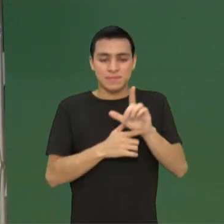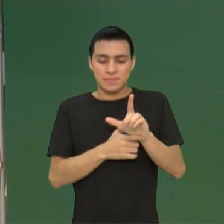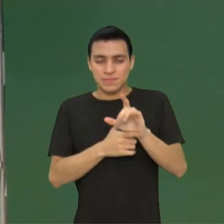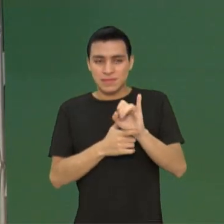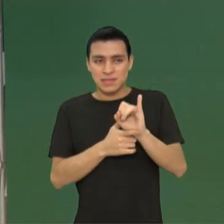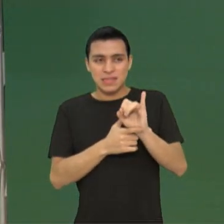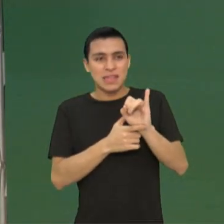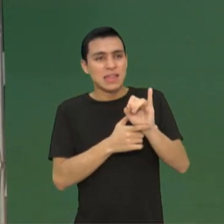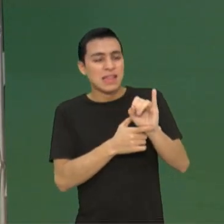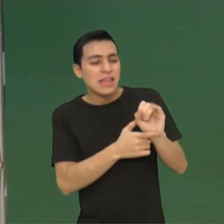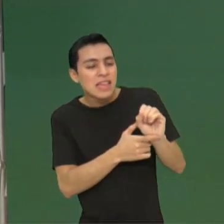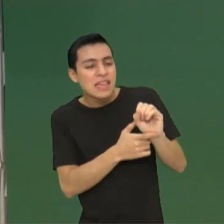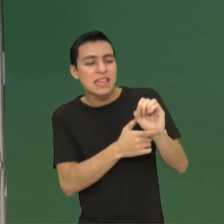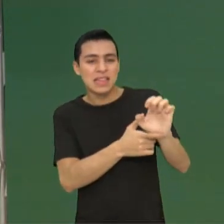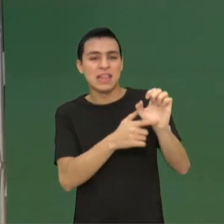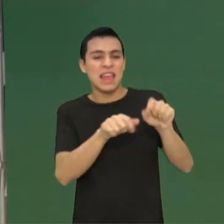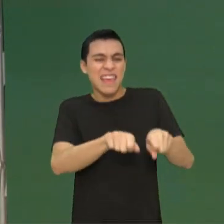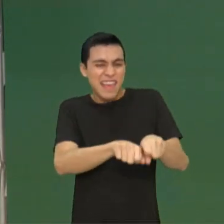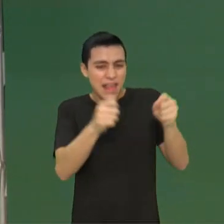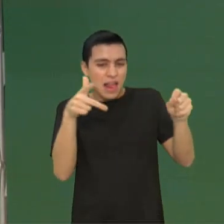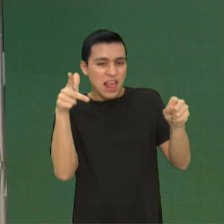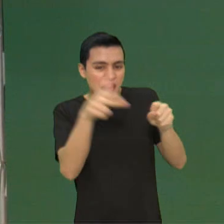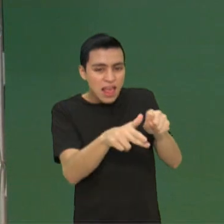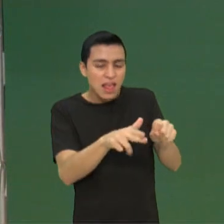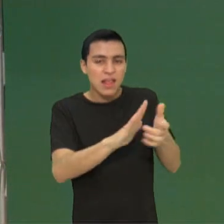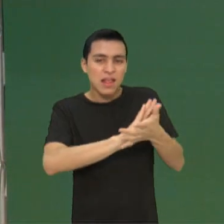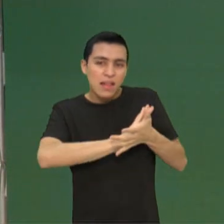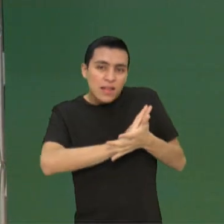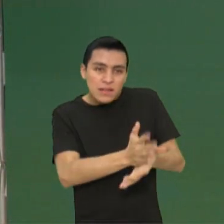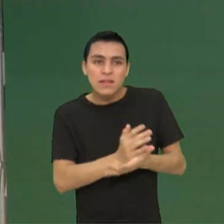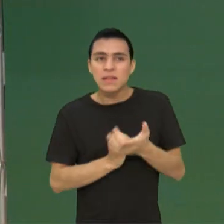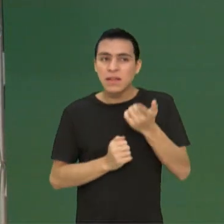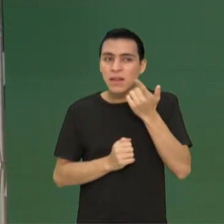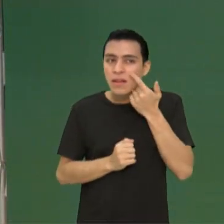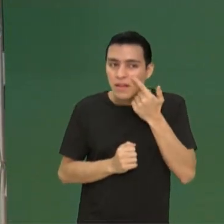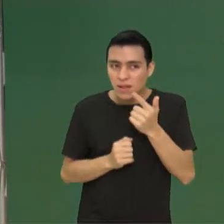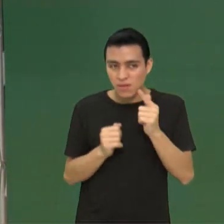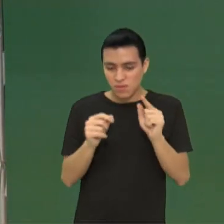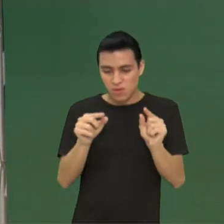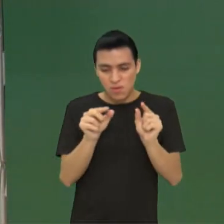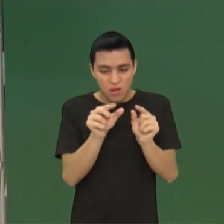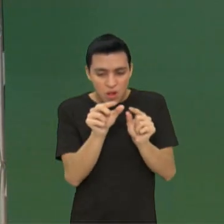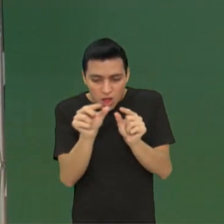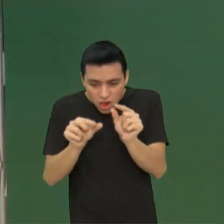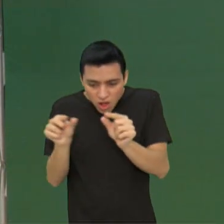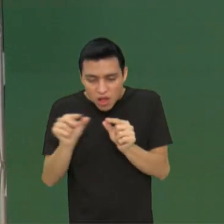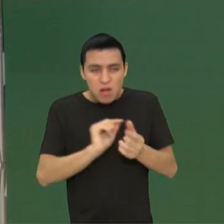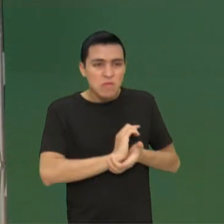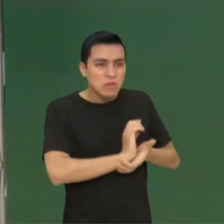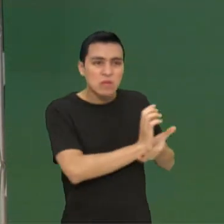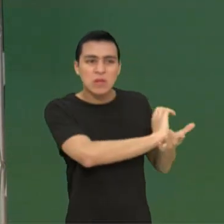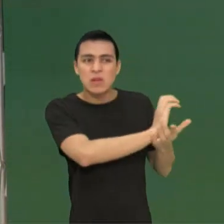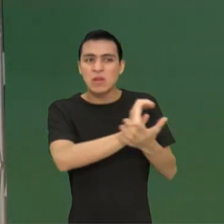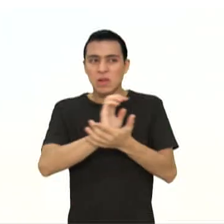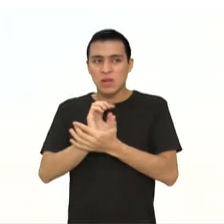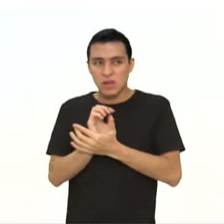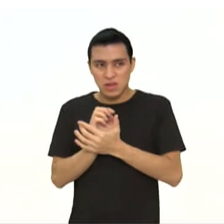lise, quebra, destruição. Então, pacotinhos que causam destruição.